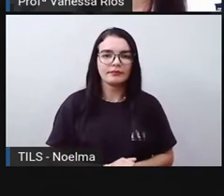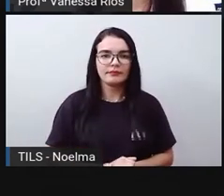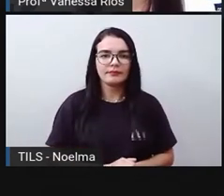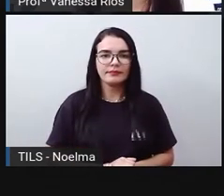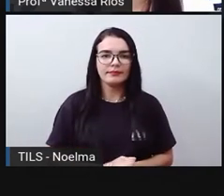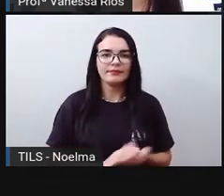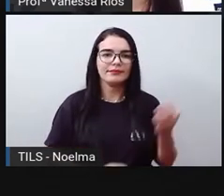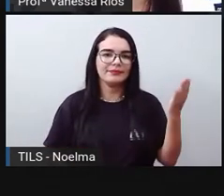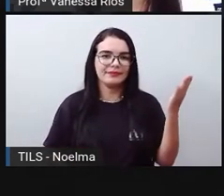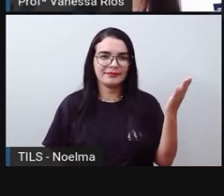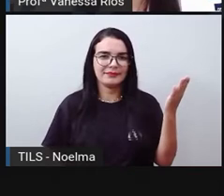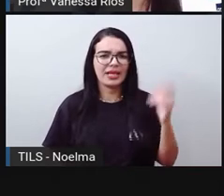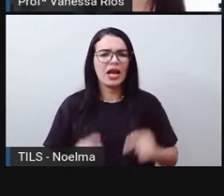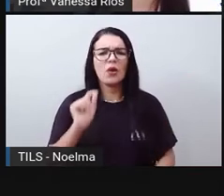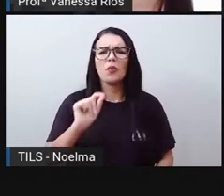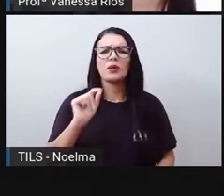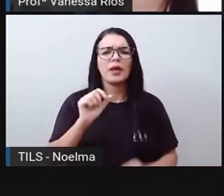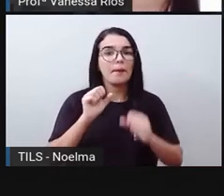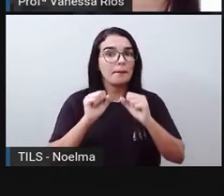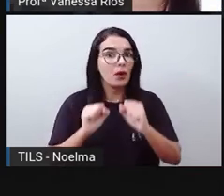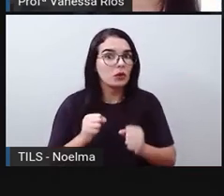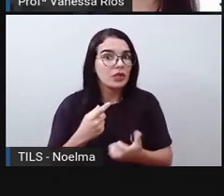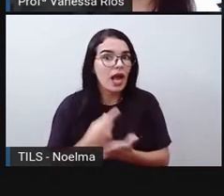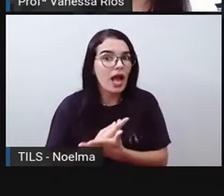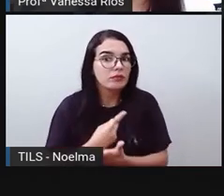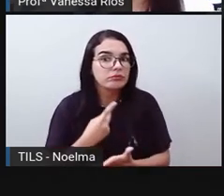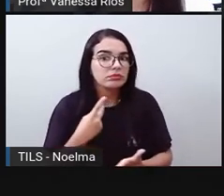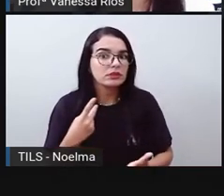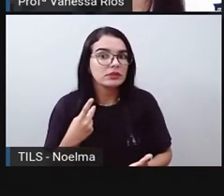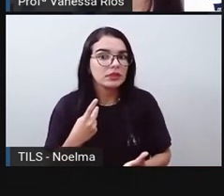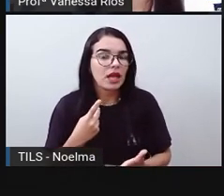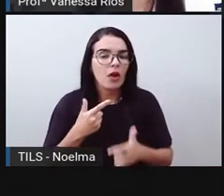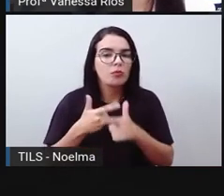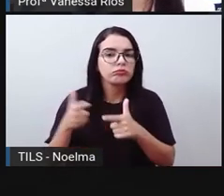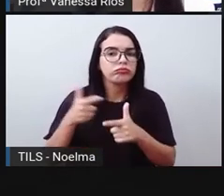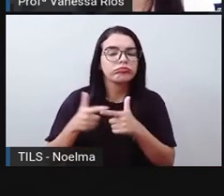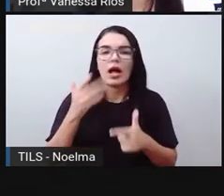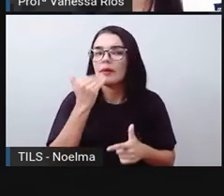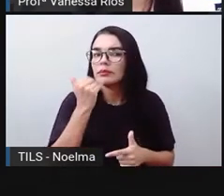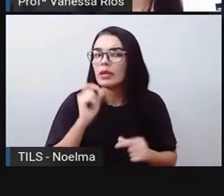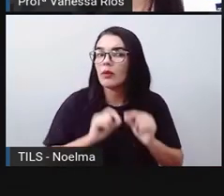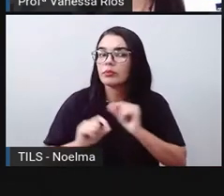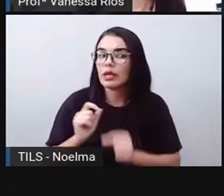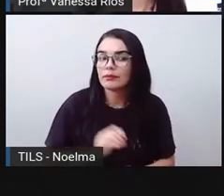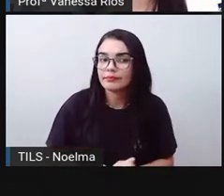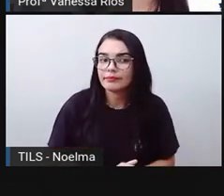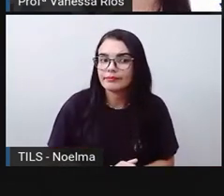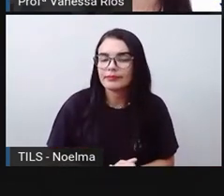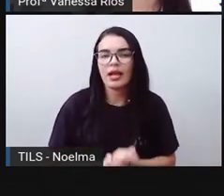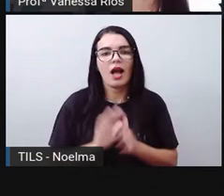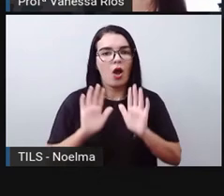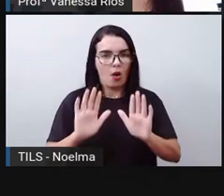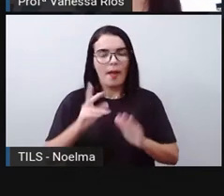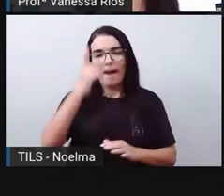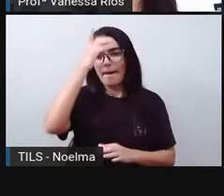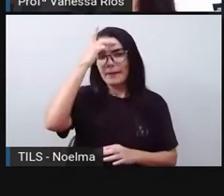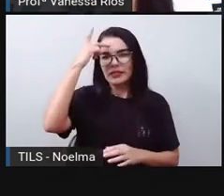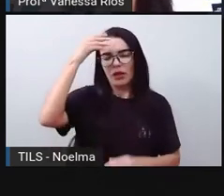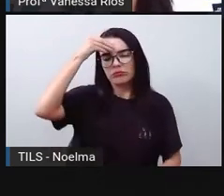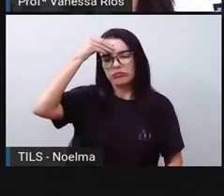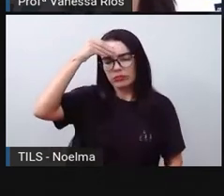E aí, olha só, o que é que pode causar, né, um distúrbio alimentar? Pessoas com depressão,